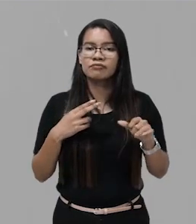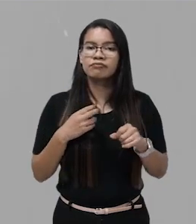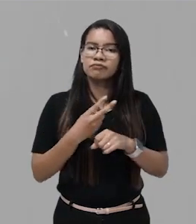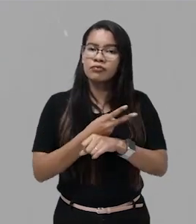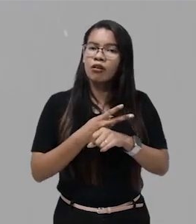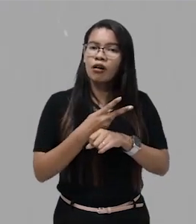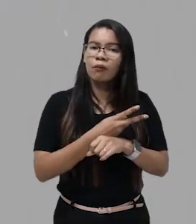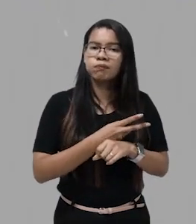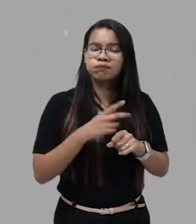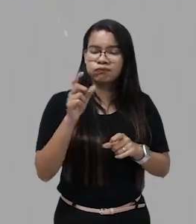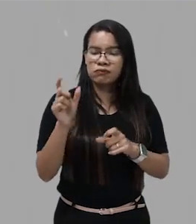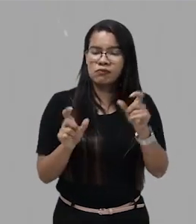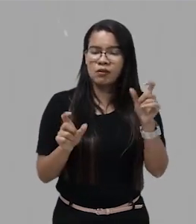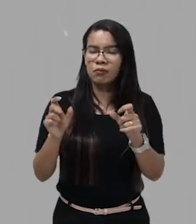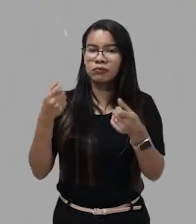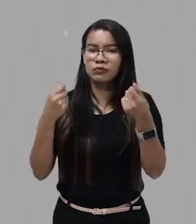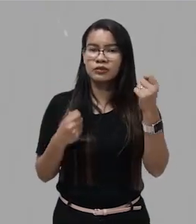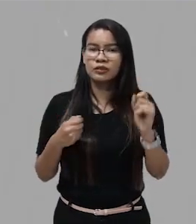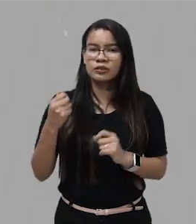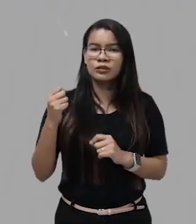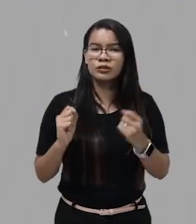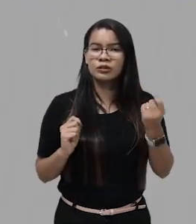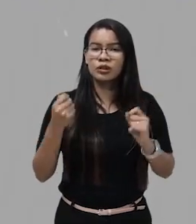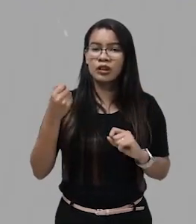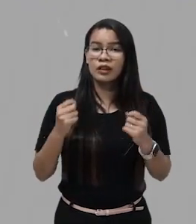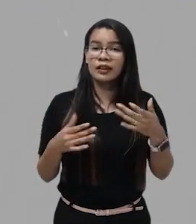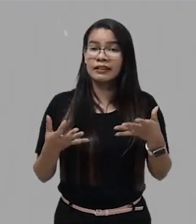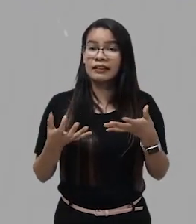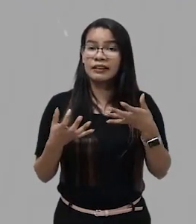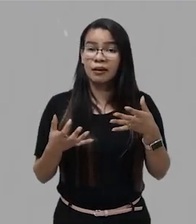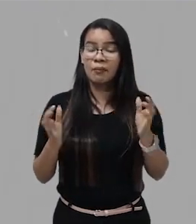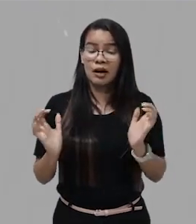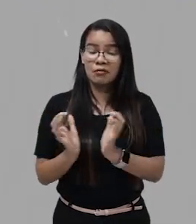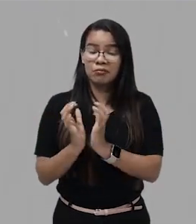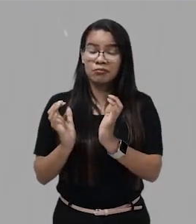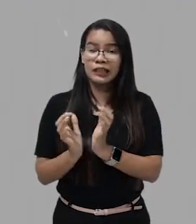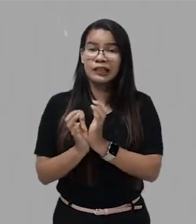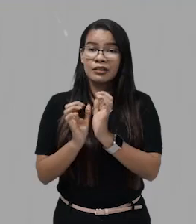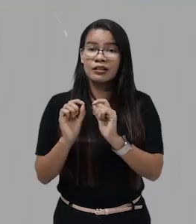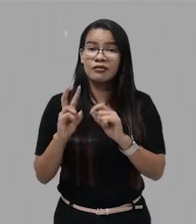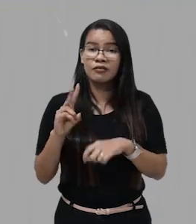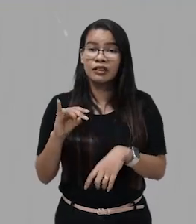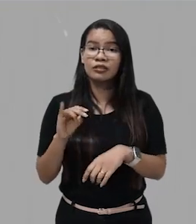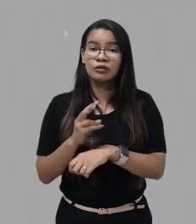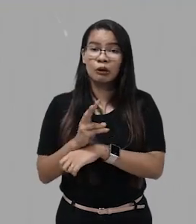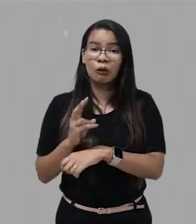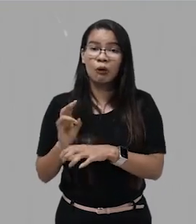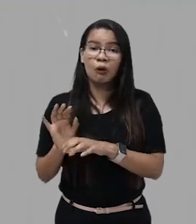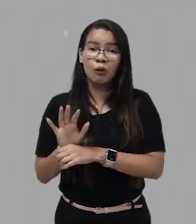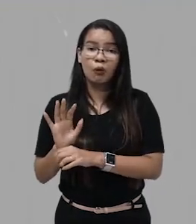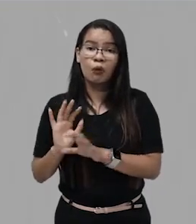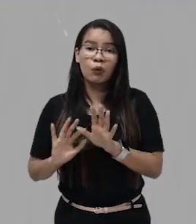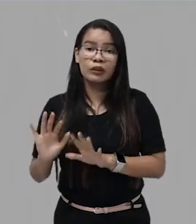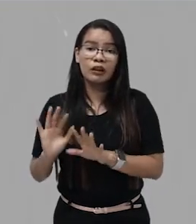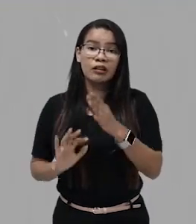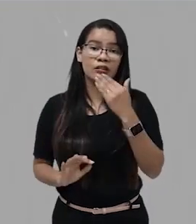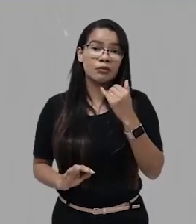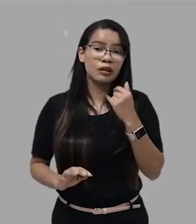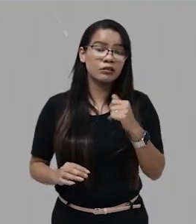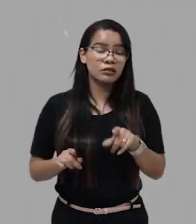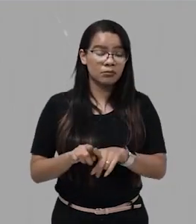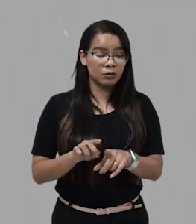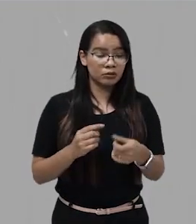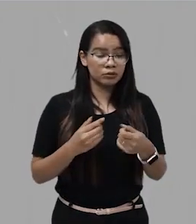profissional de educação física, ele vai ter uma equipe multidisciplinar que vai estar ali cuidando da sua alimentação, dos seus